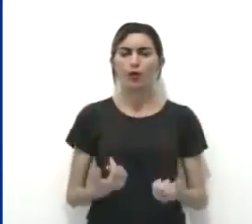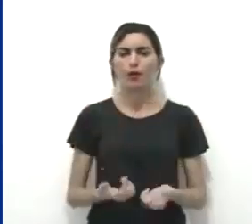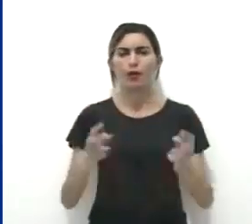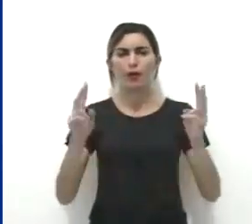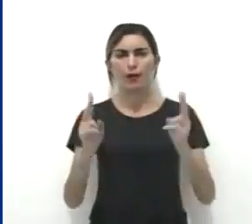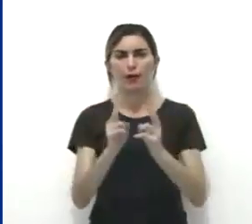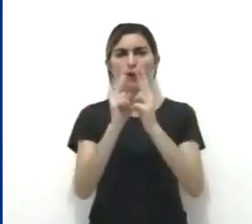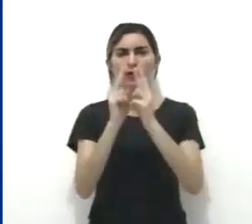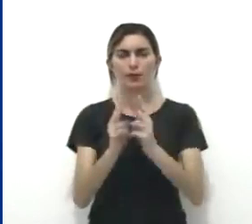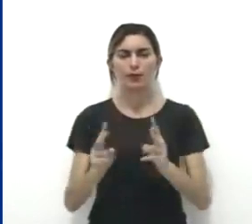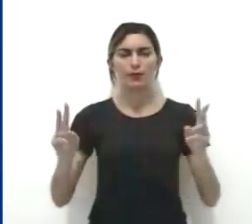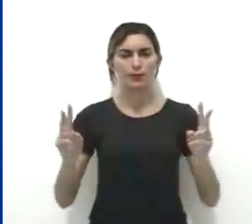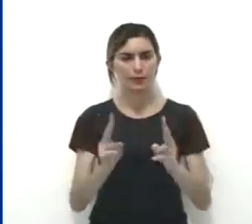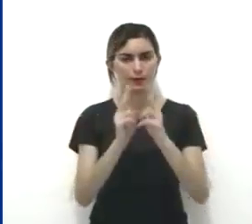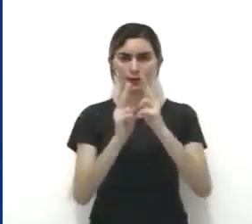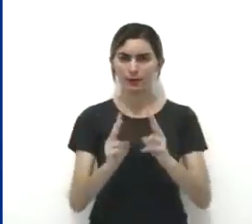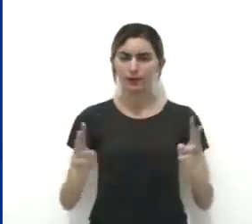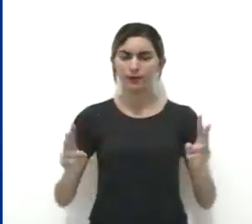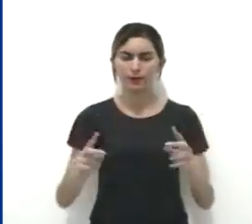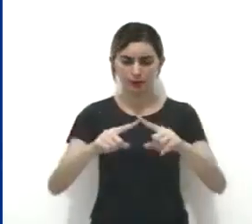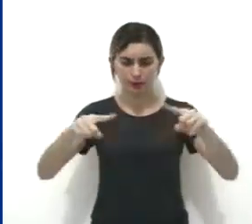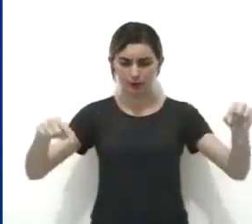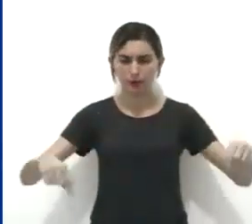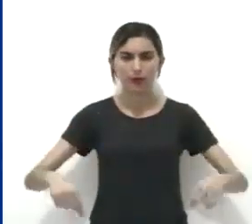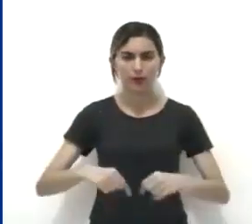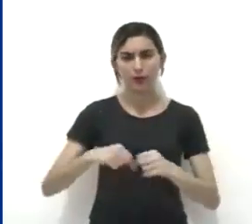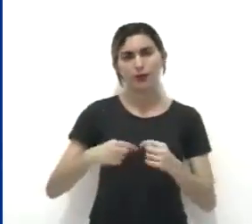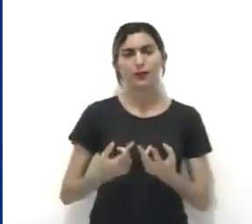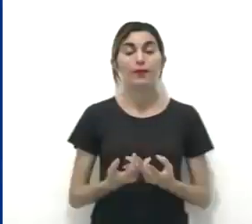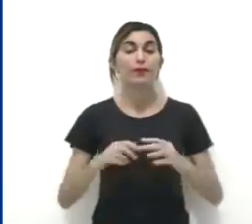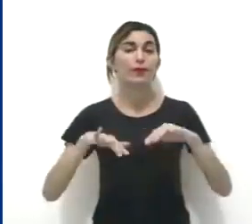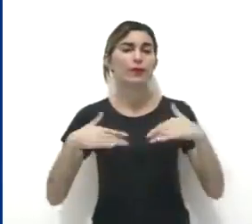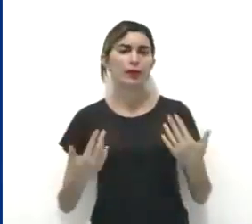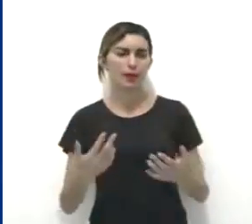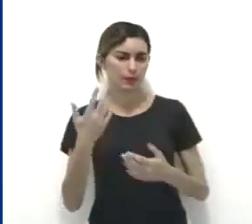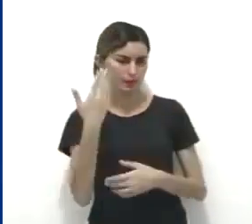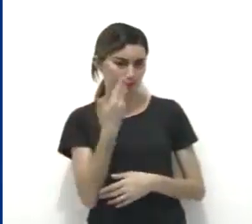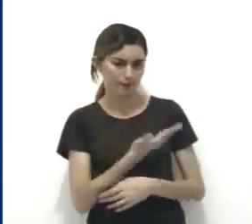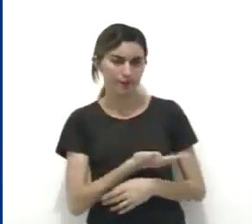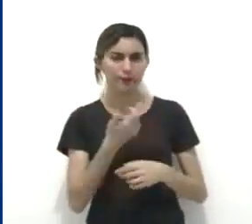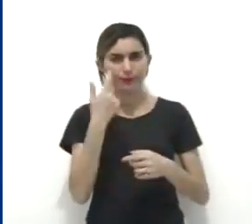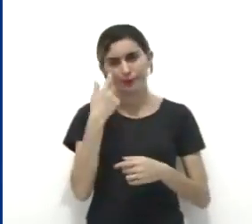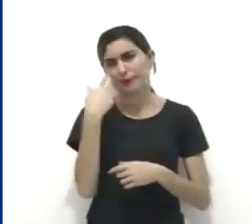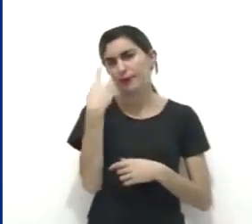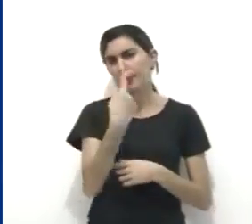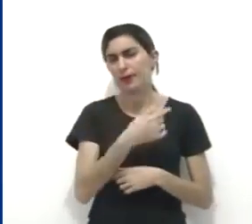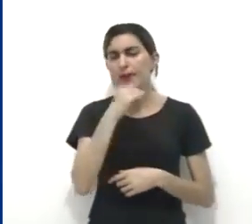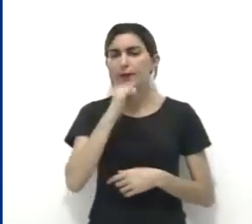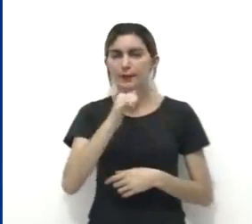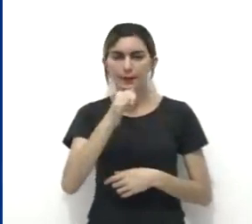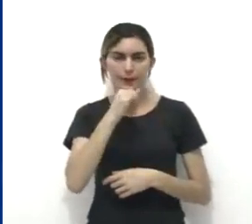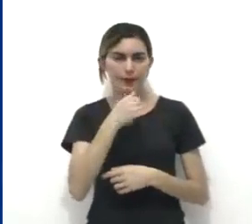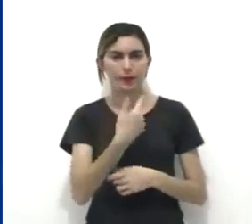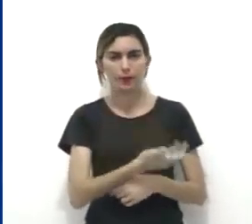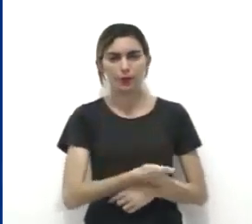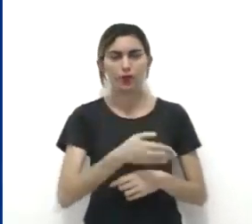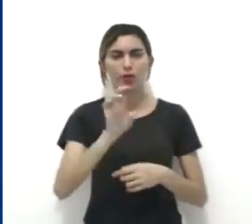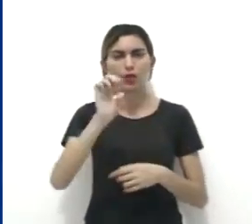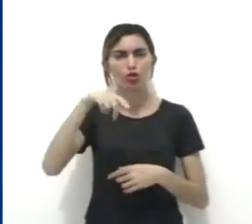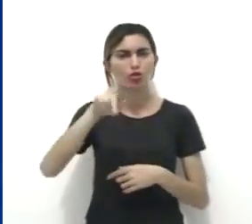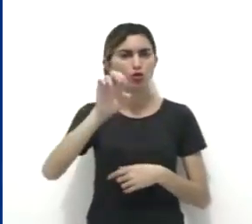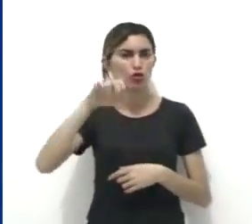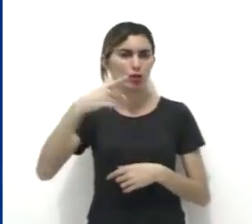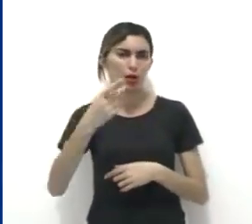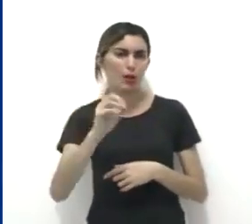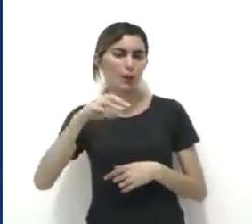envolvendo casais que fazem performance de quadrados no salão. Então na figura acima a gente vê um exemplo de